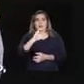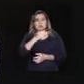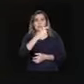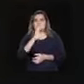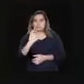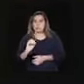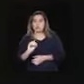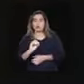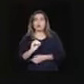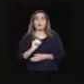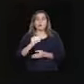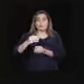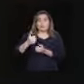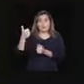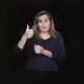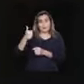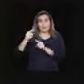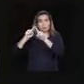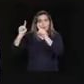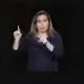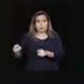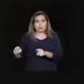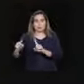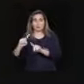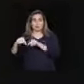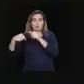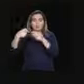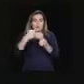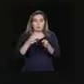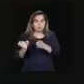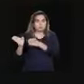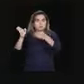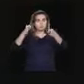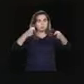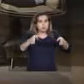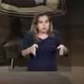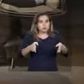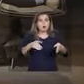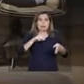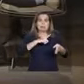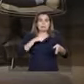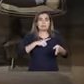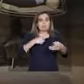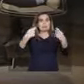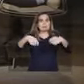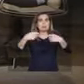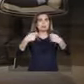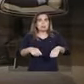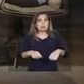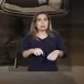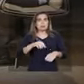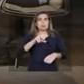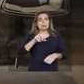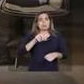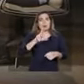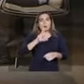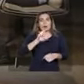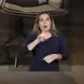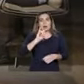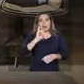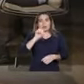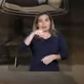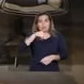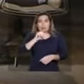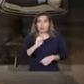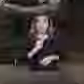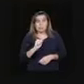projeto, depois o projeto do E-Arrima, que é outra questão que é necessária para ser iniciada a engorda,